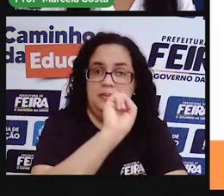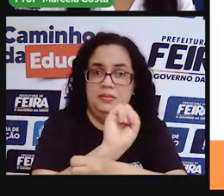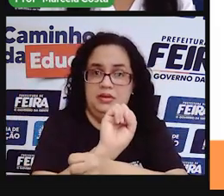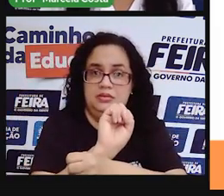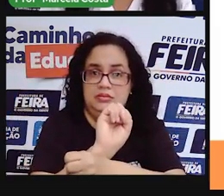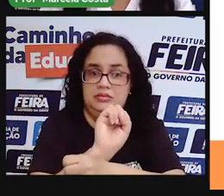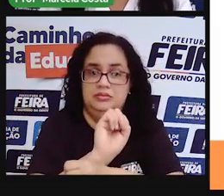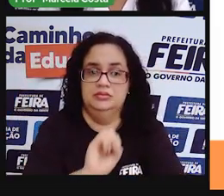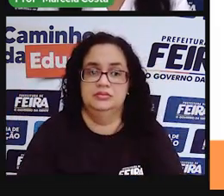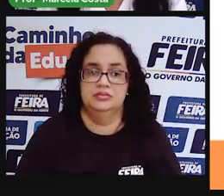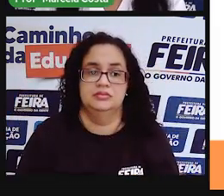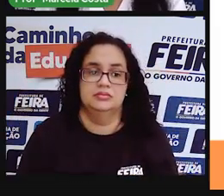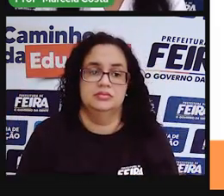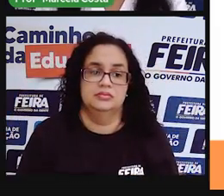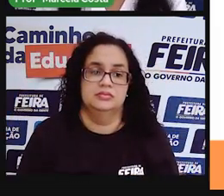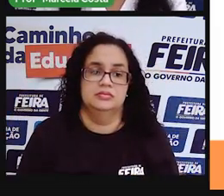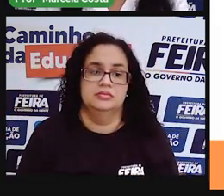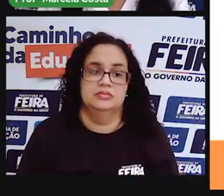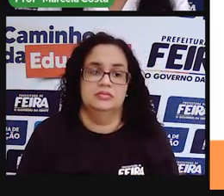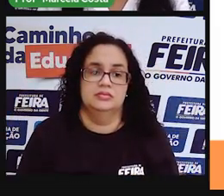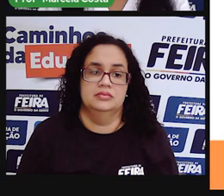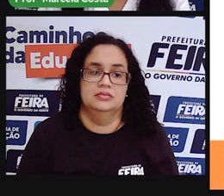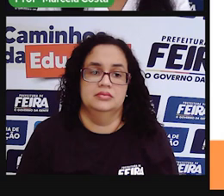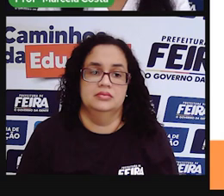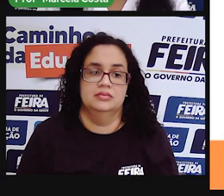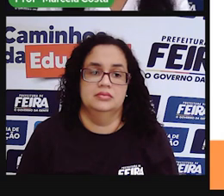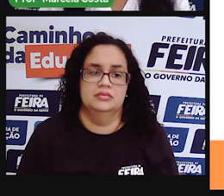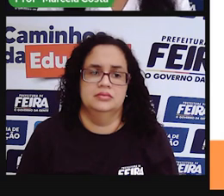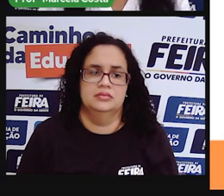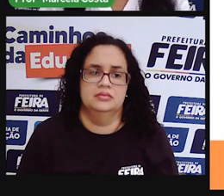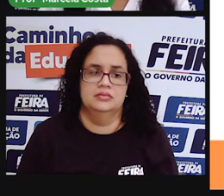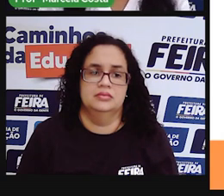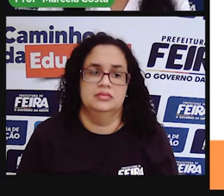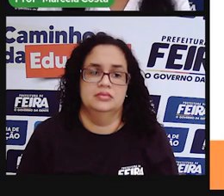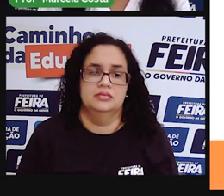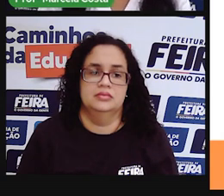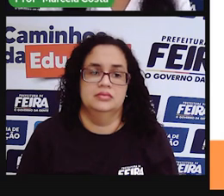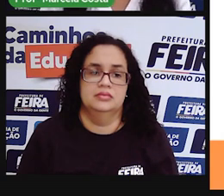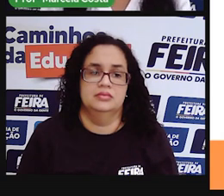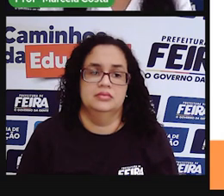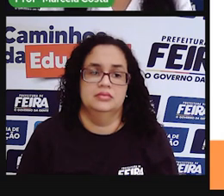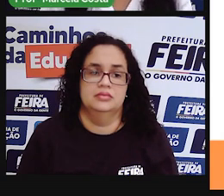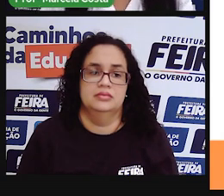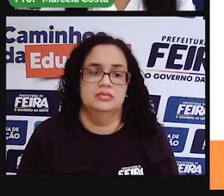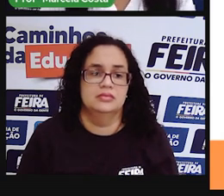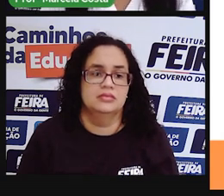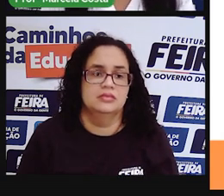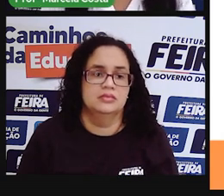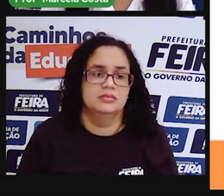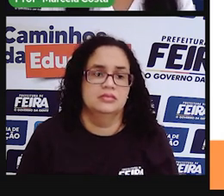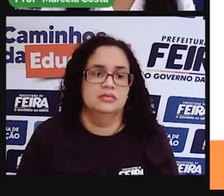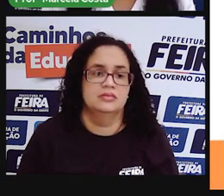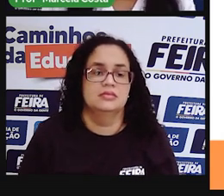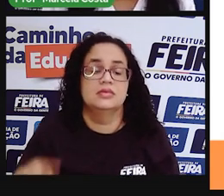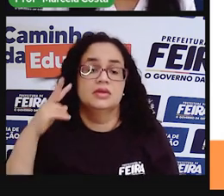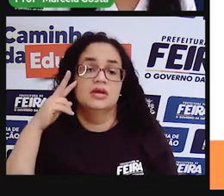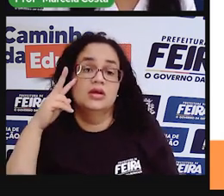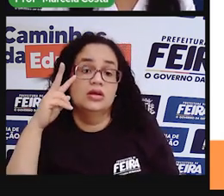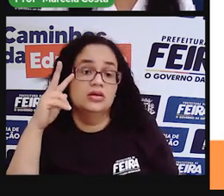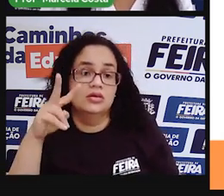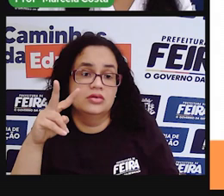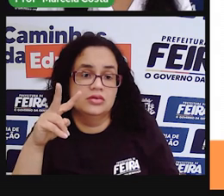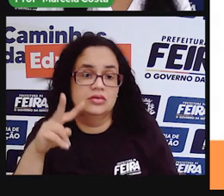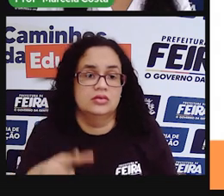ali, né, no celular, no computador, e você esteja jogando, e aí você quer pausar o jogo, ou quer pausar o vídeo